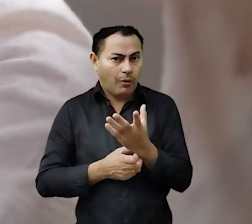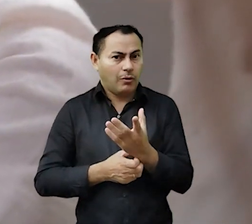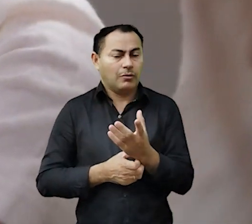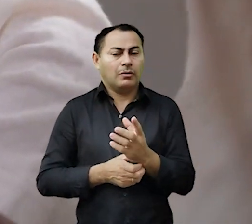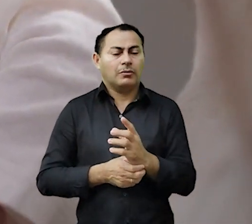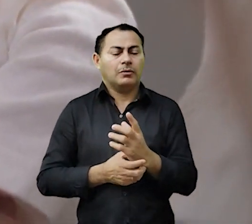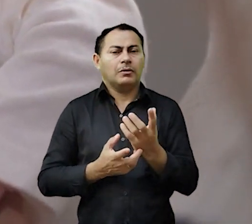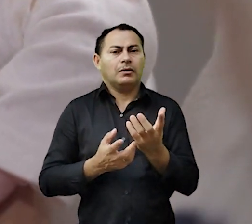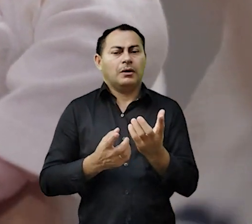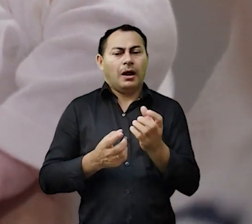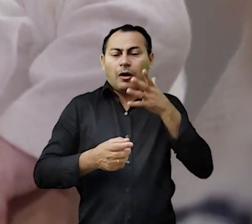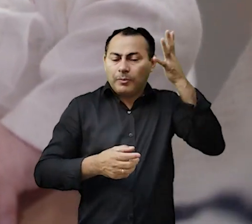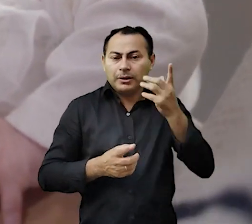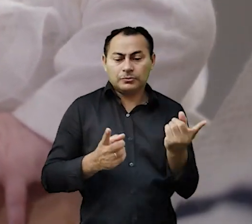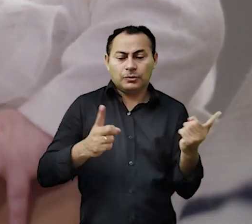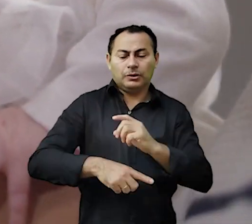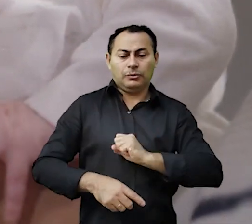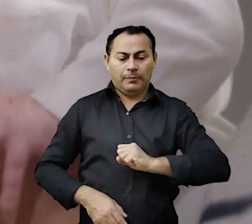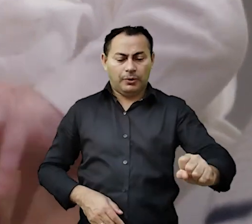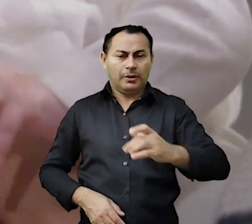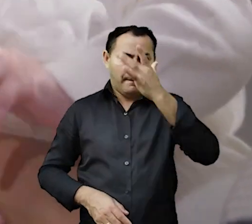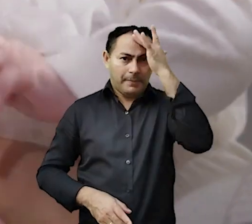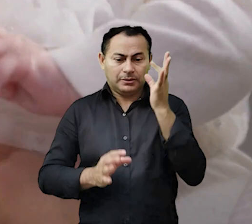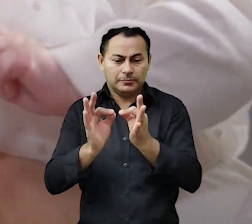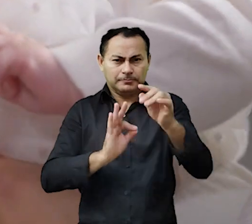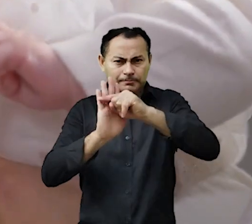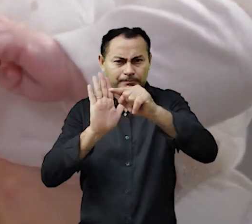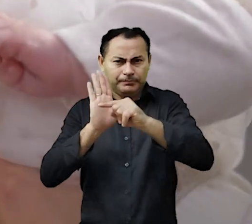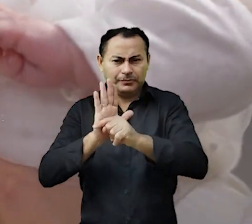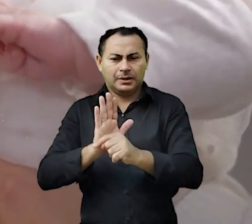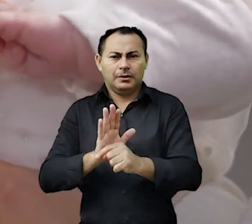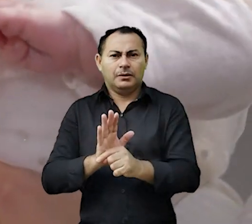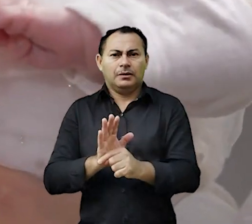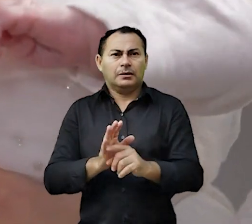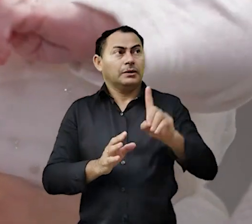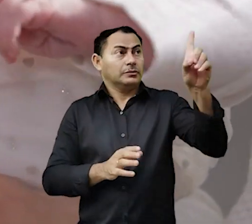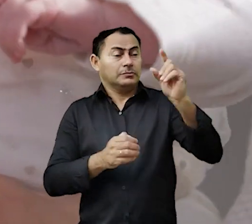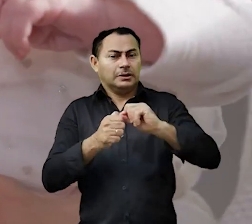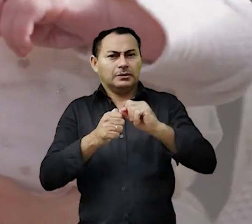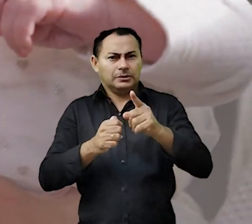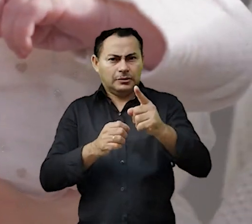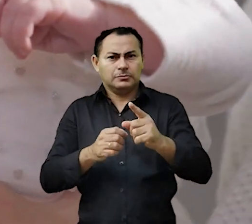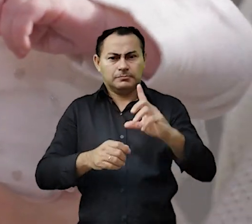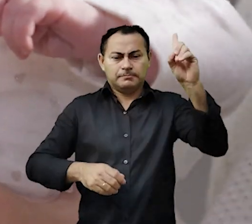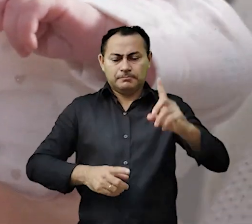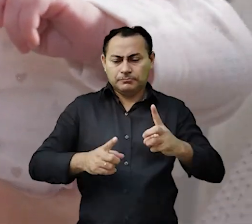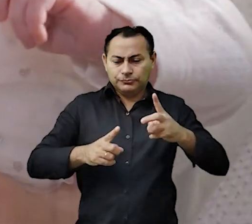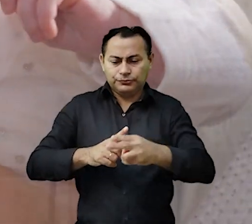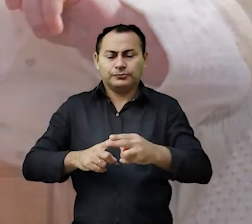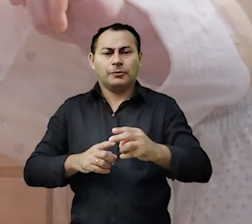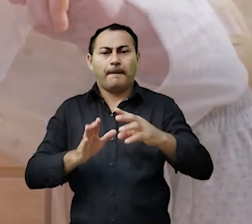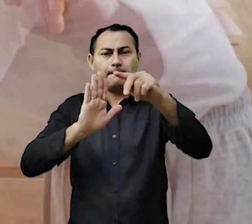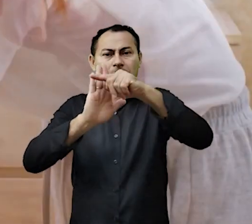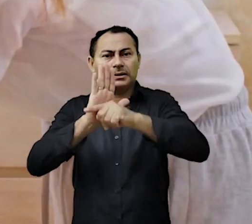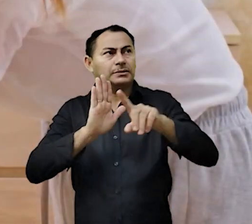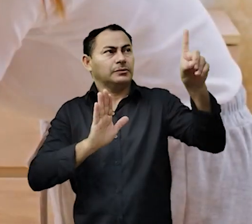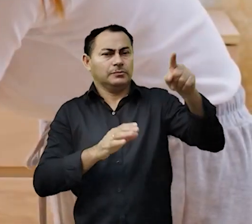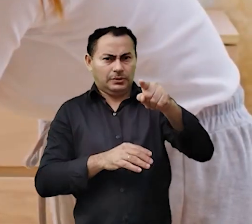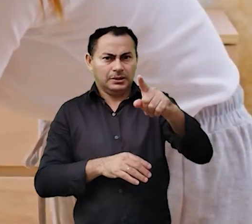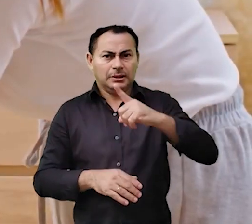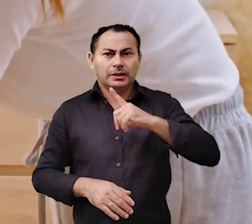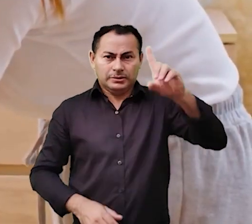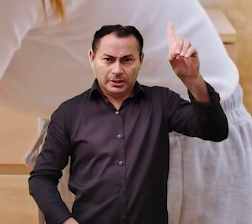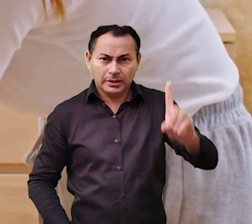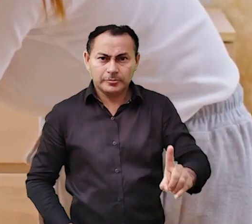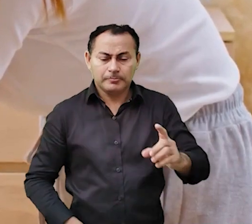o aborto? Se Deus planeja a vida de um ser humano, será que você tem o direito de interromper o plano de Deus? Será